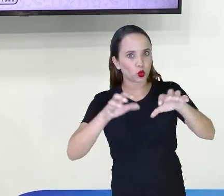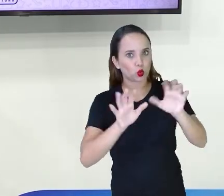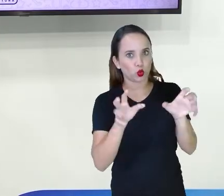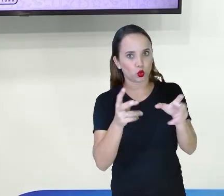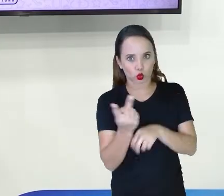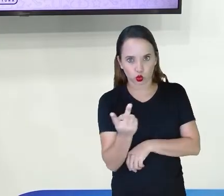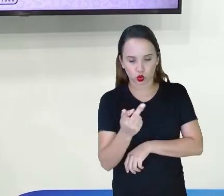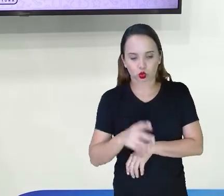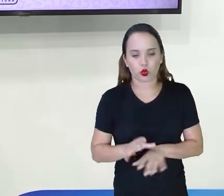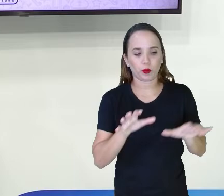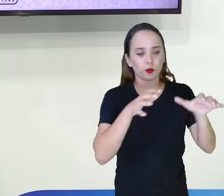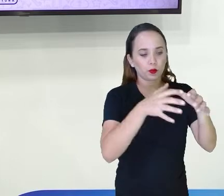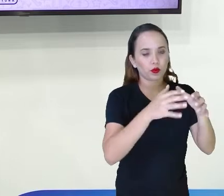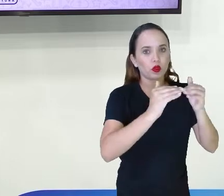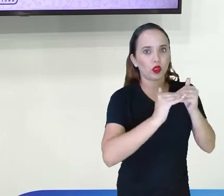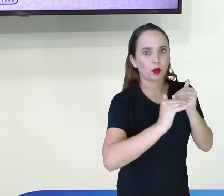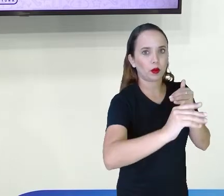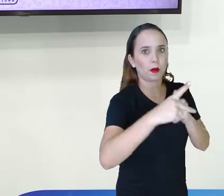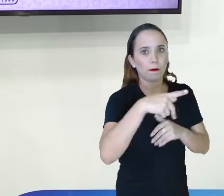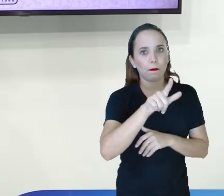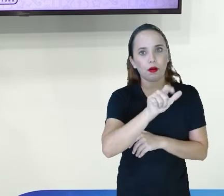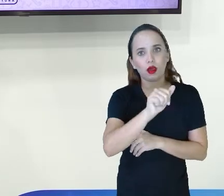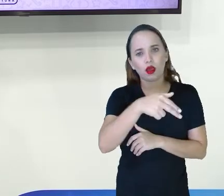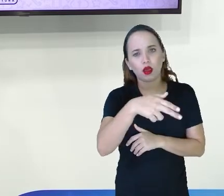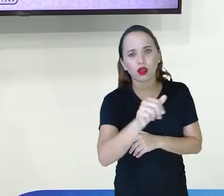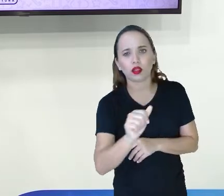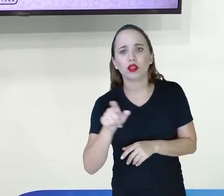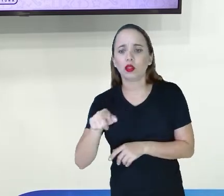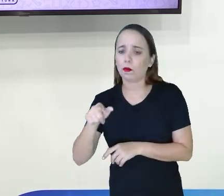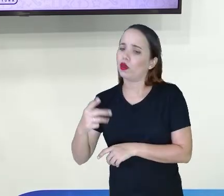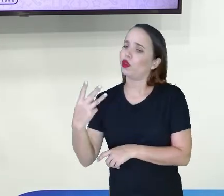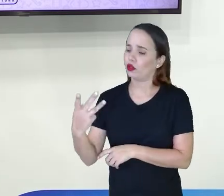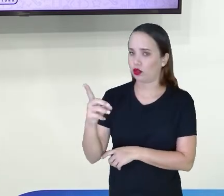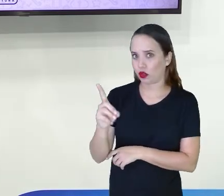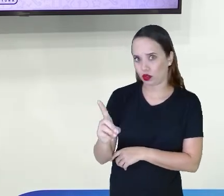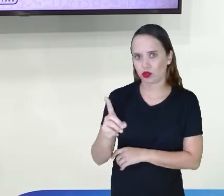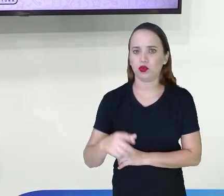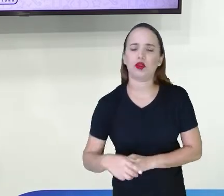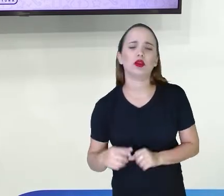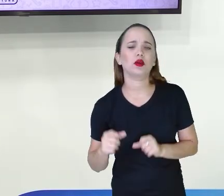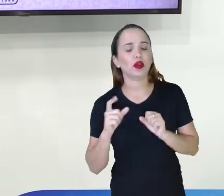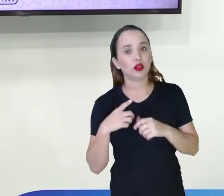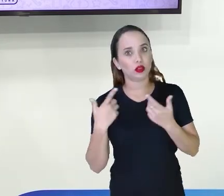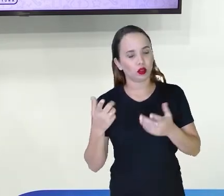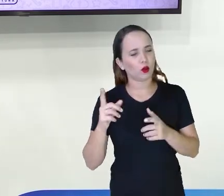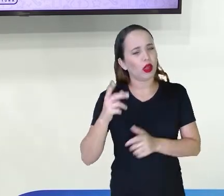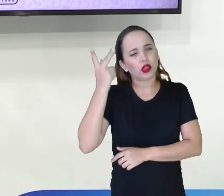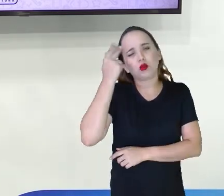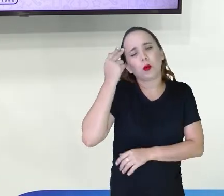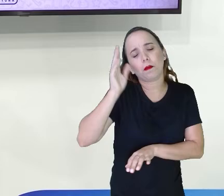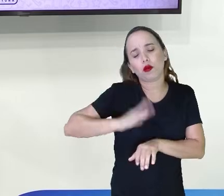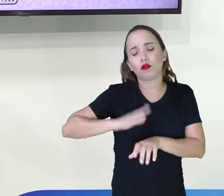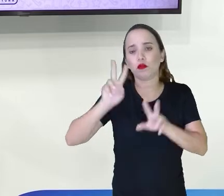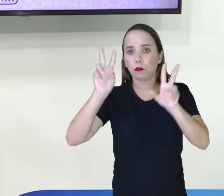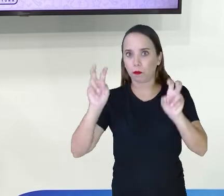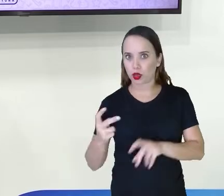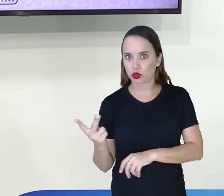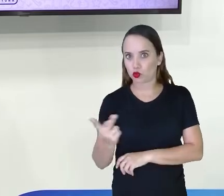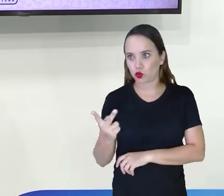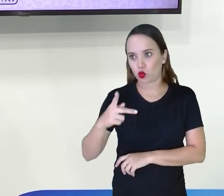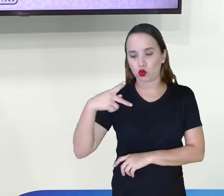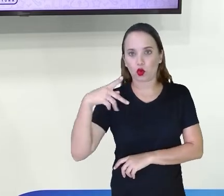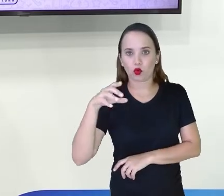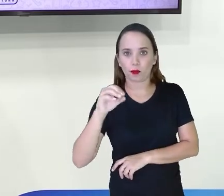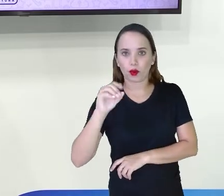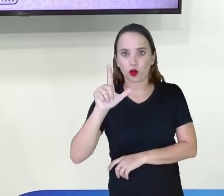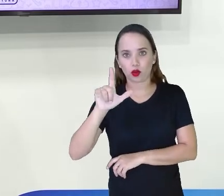poliedros, corpos redondos, entre outros. Normalmente a gente cita esses 2 primeiros, poliedros